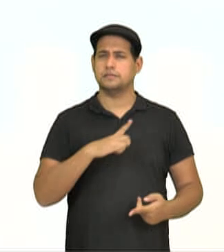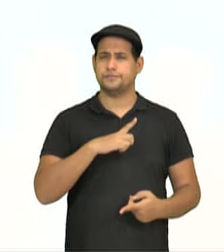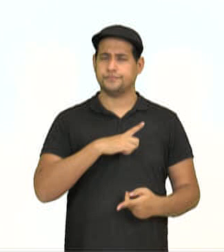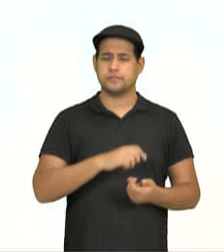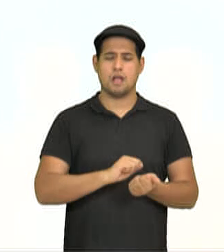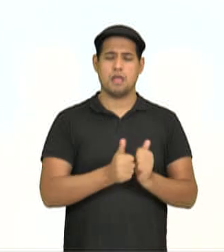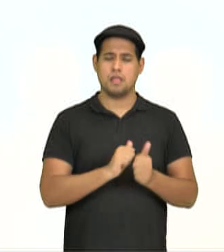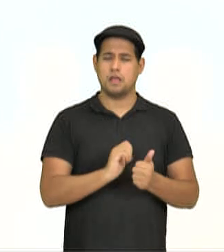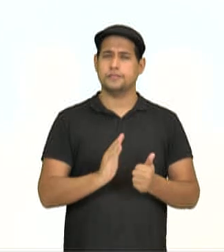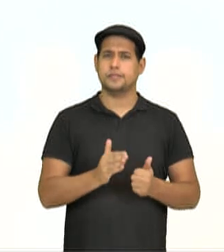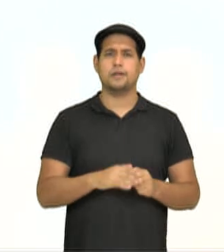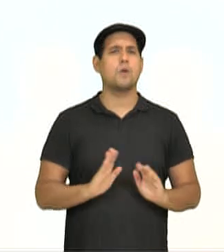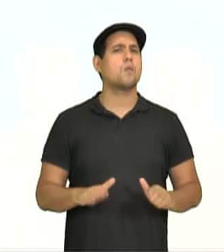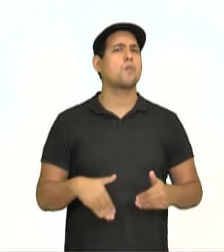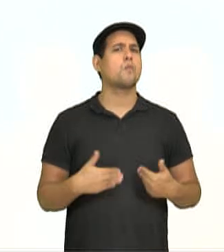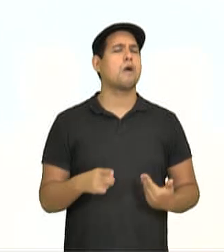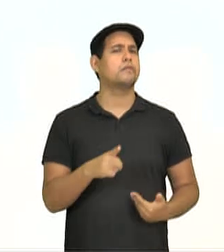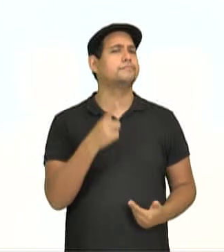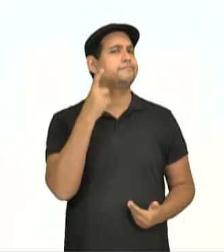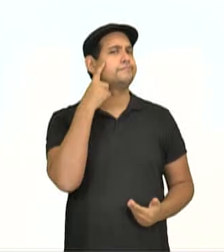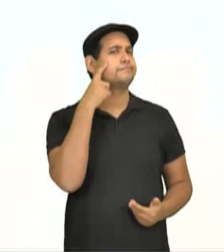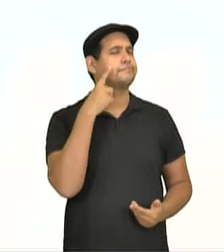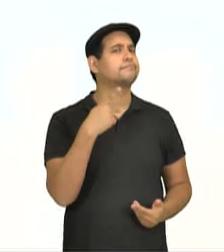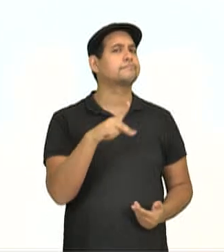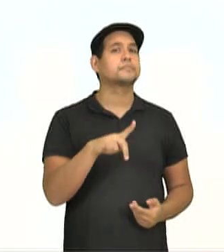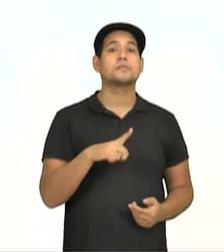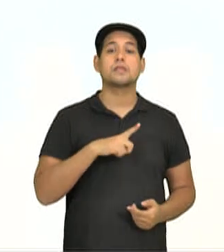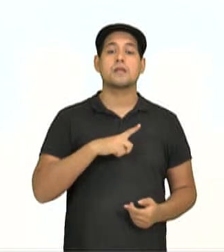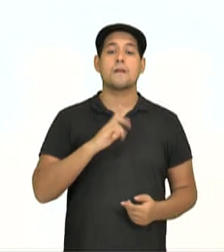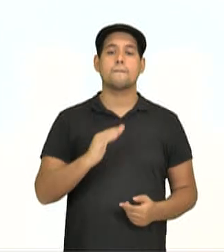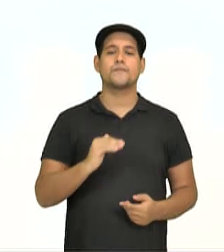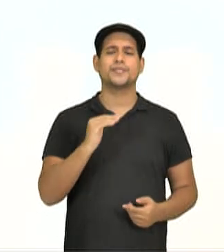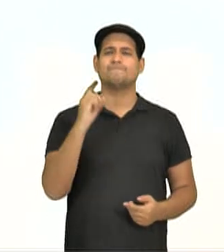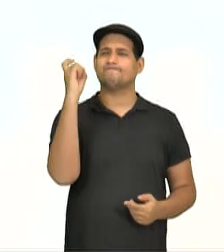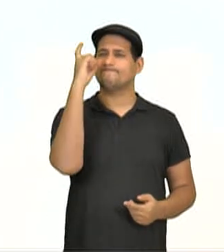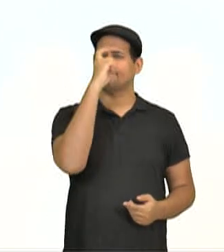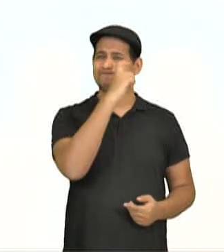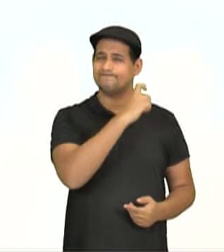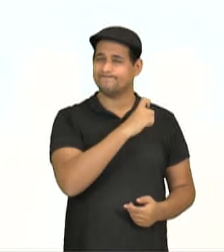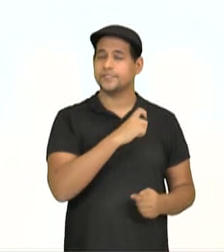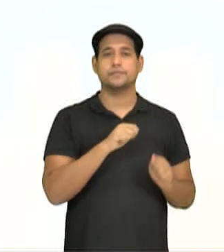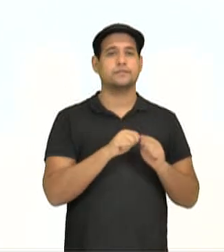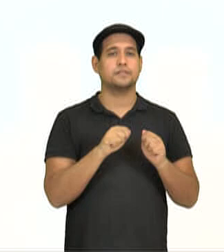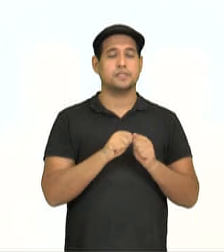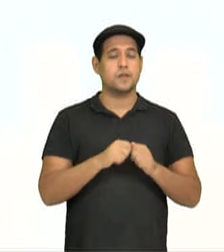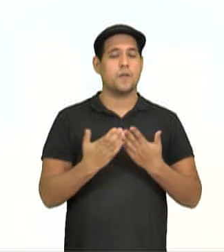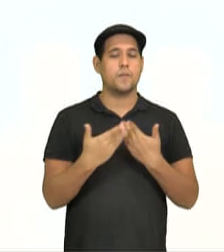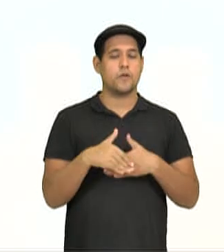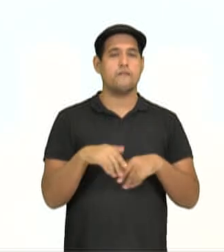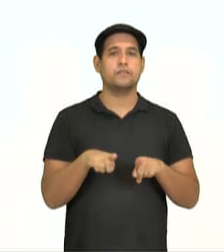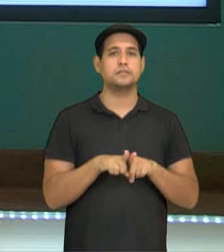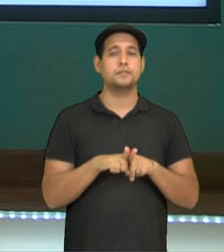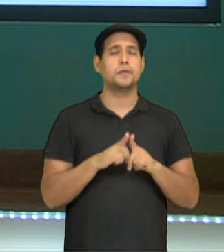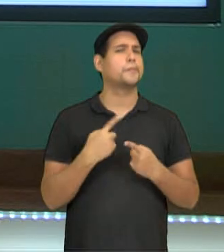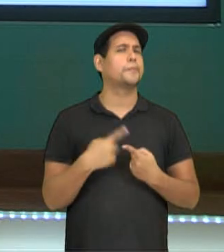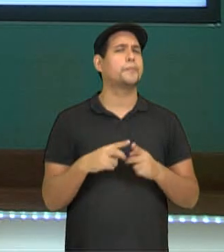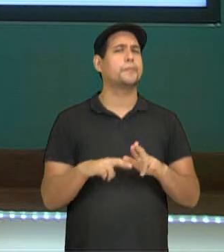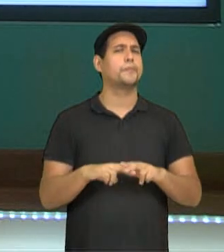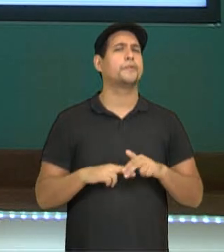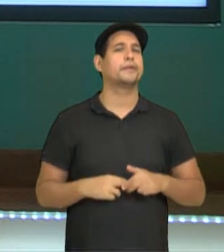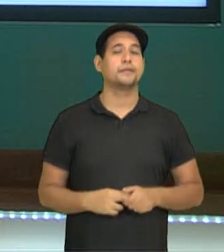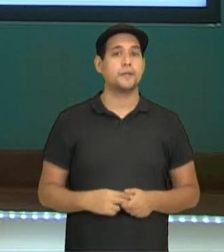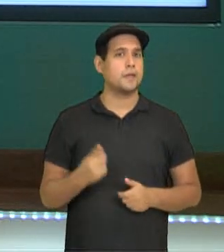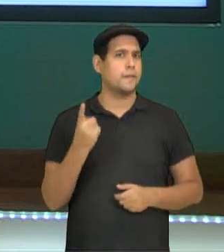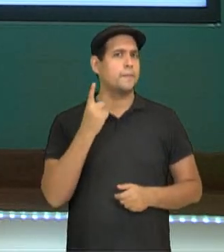atletismo adaptado, qual que você acha que tem a maior dificuldade em executar uma prova e por quê?